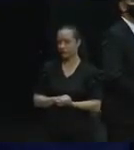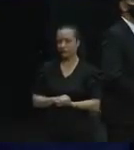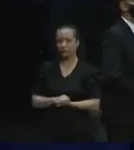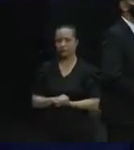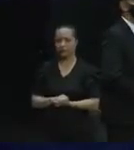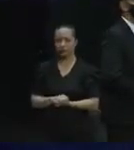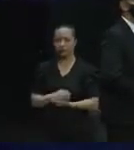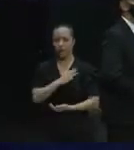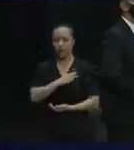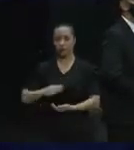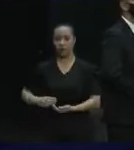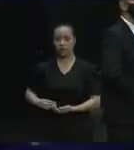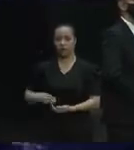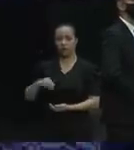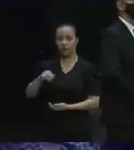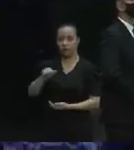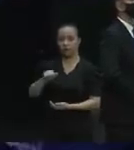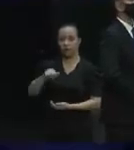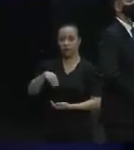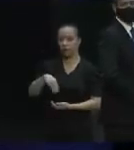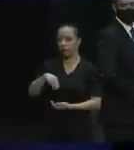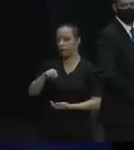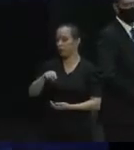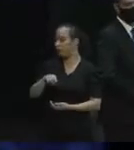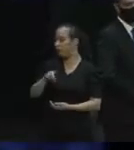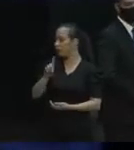Ministro Mandetta.